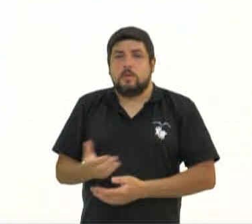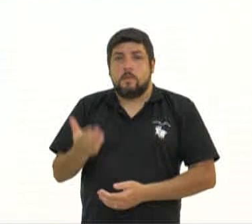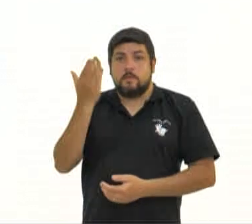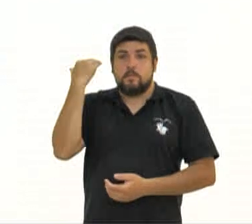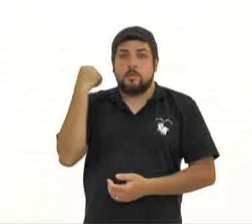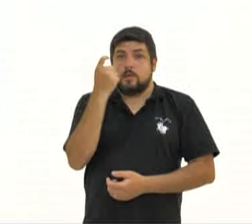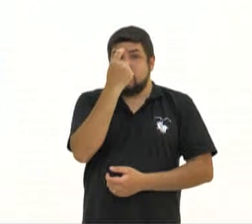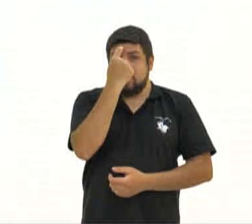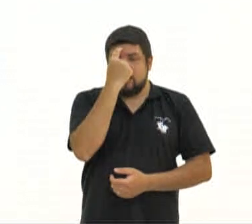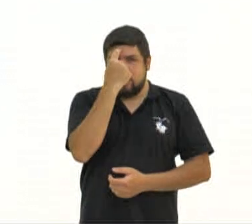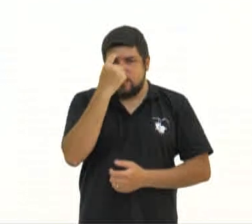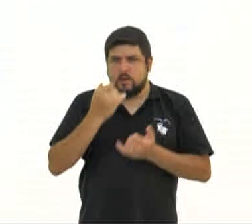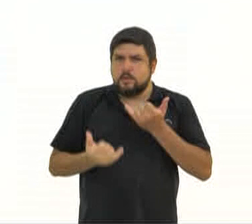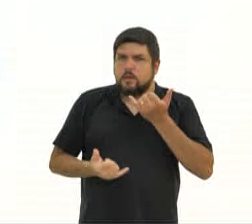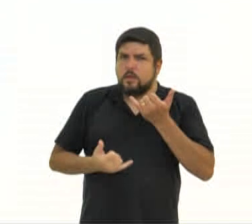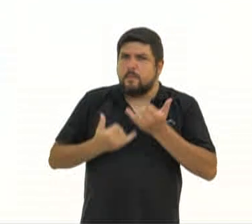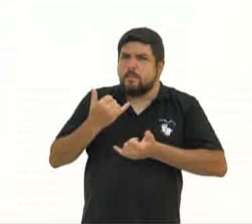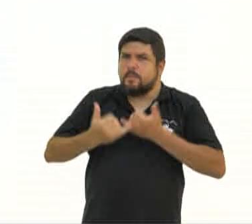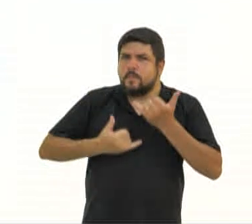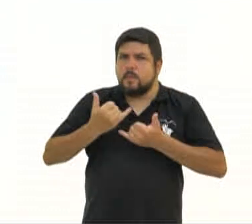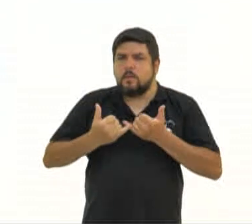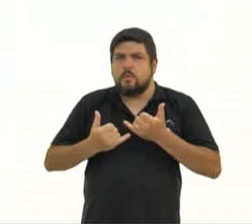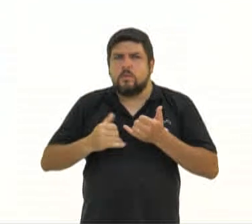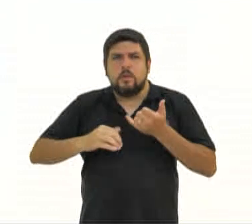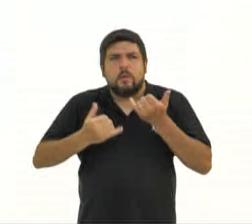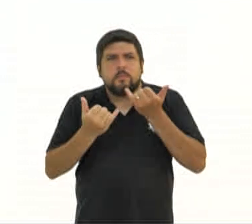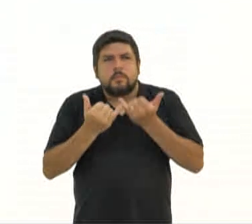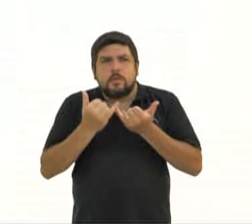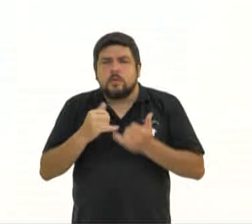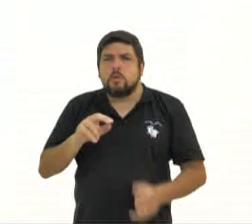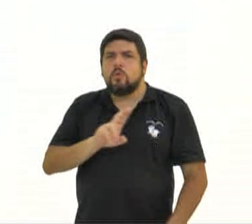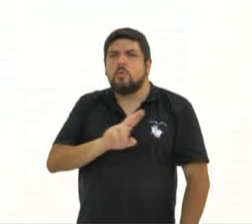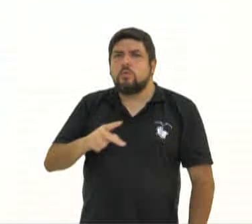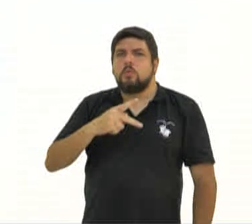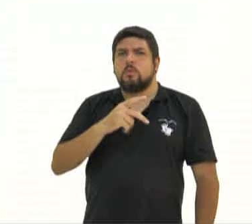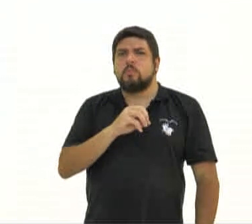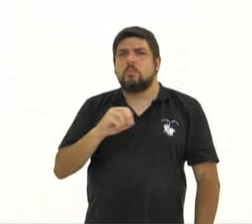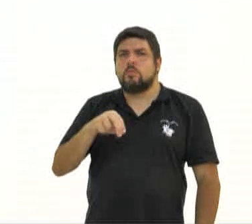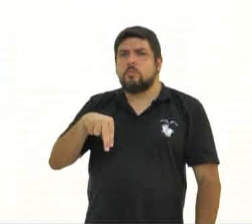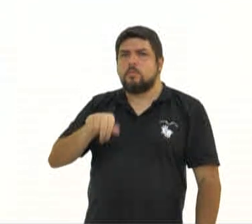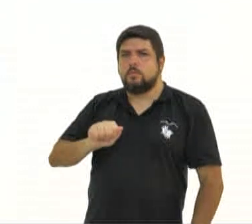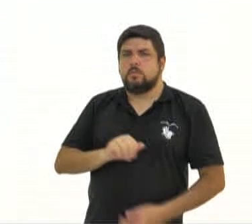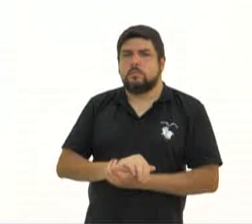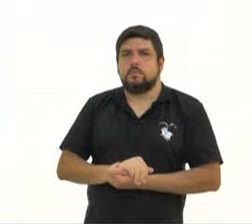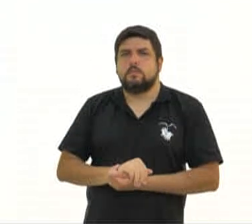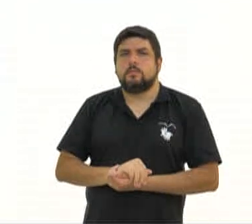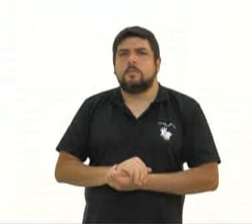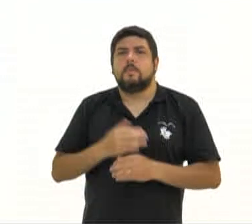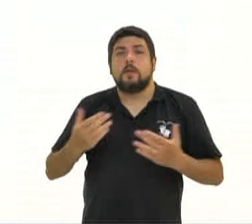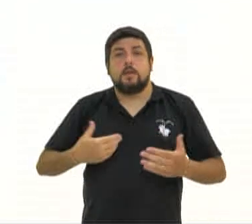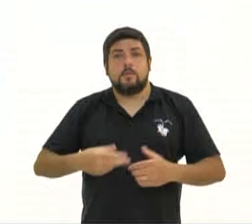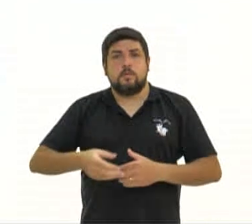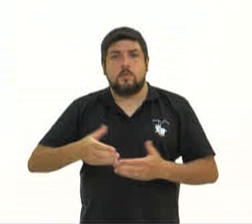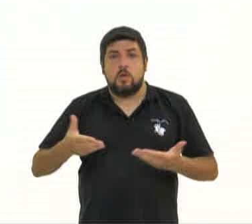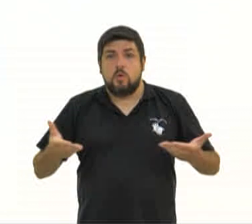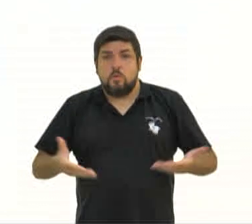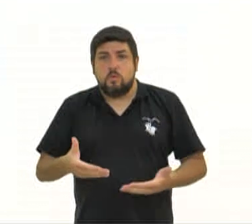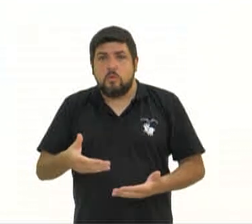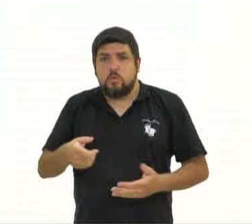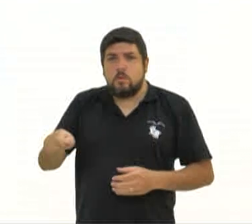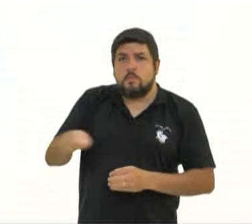jogo similar que era chamado de pona, né? Então, o badminton vem justamente, né, a modalidade de hoje, né, vem justamente do